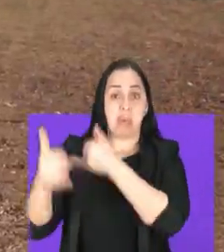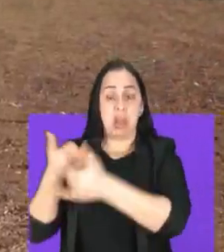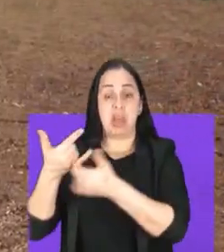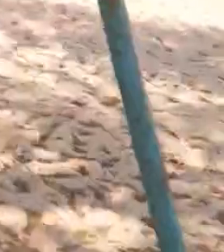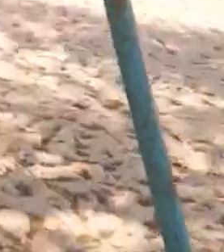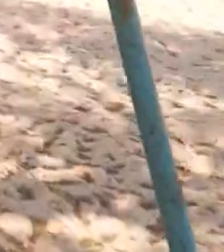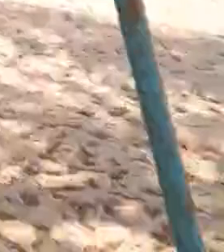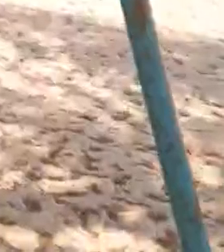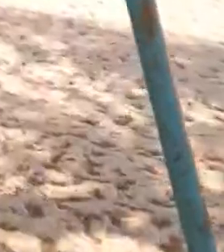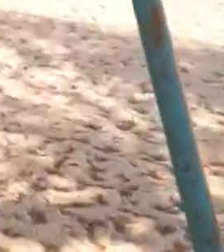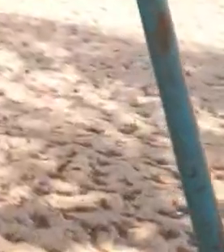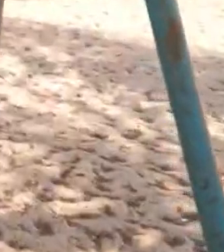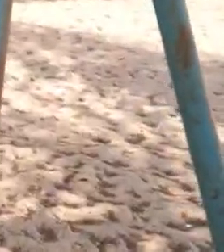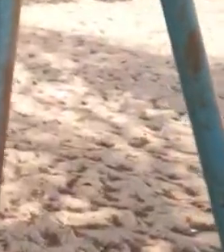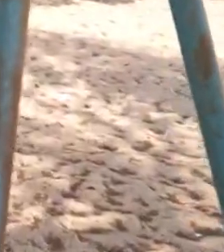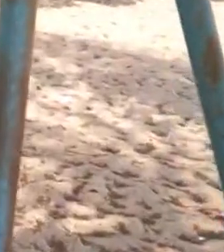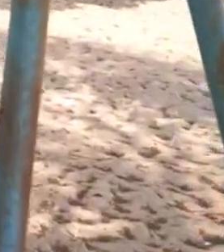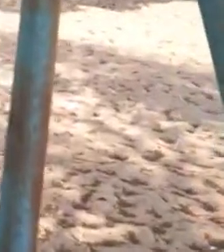qualidade